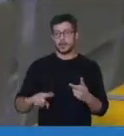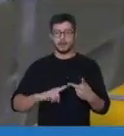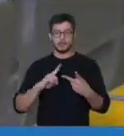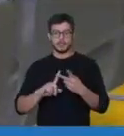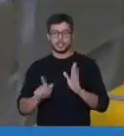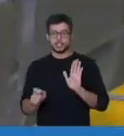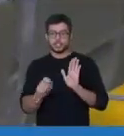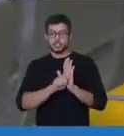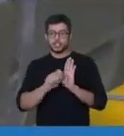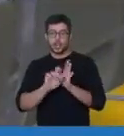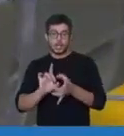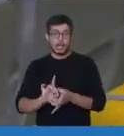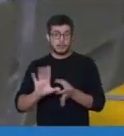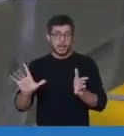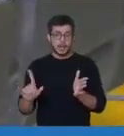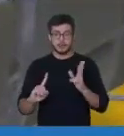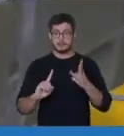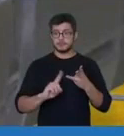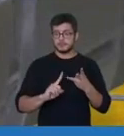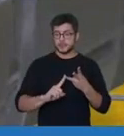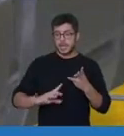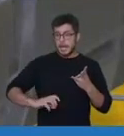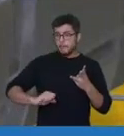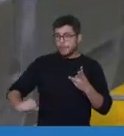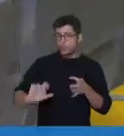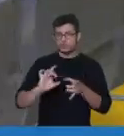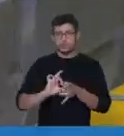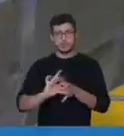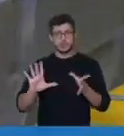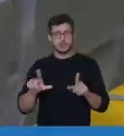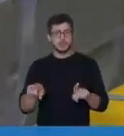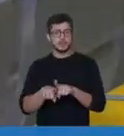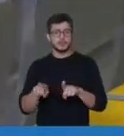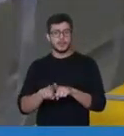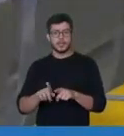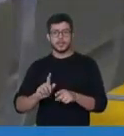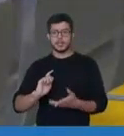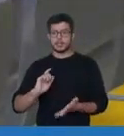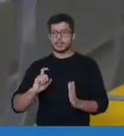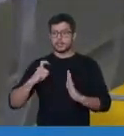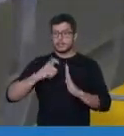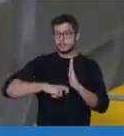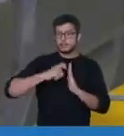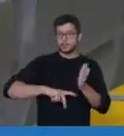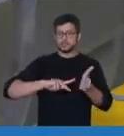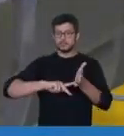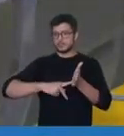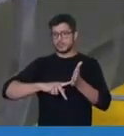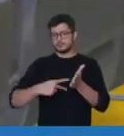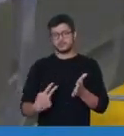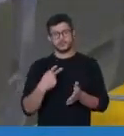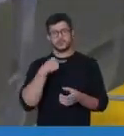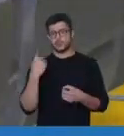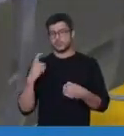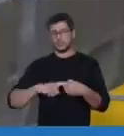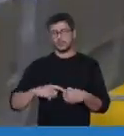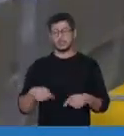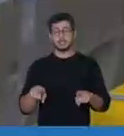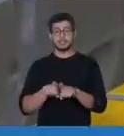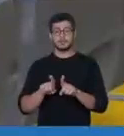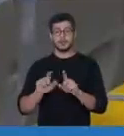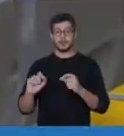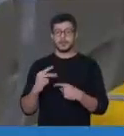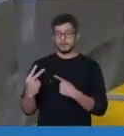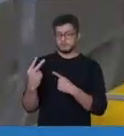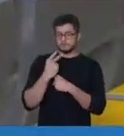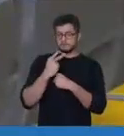descriminalização de drogas, à questão do aborto, à volta do imposto sindical e também da legítima defesa. Portanto, fica